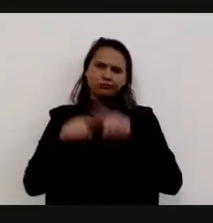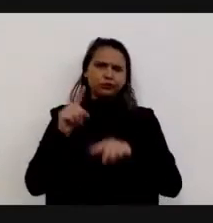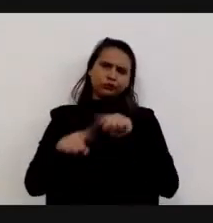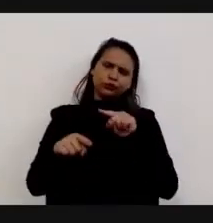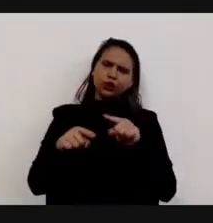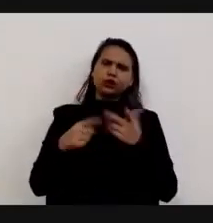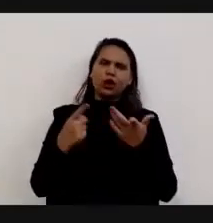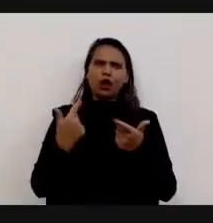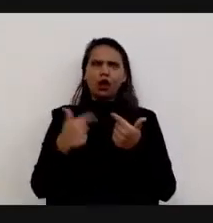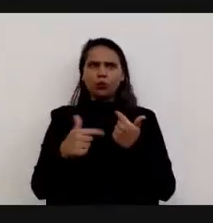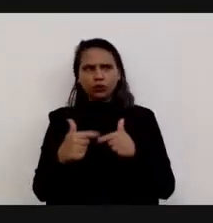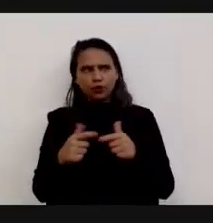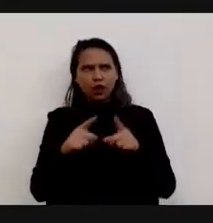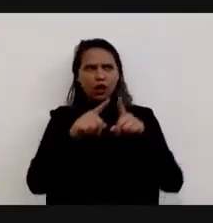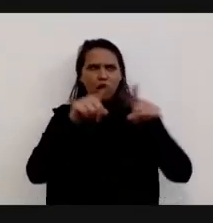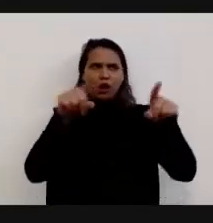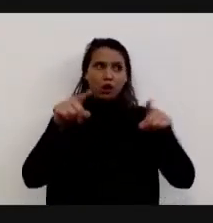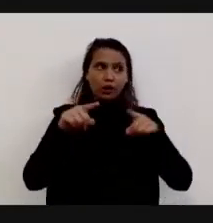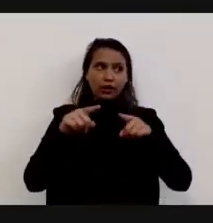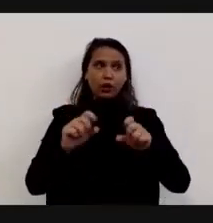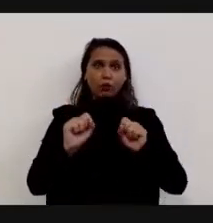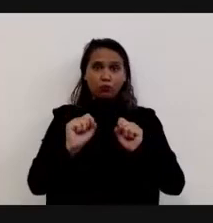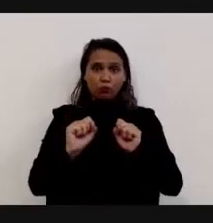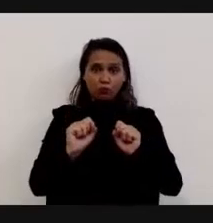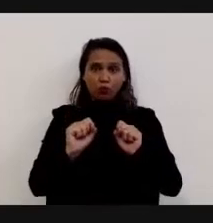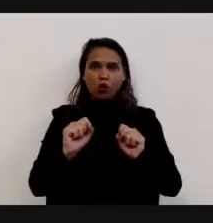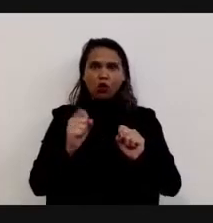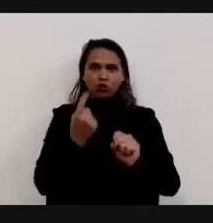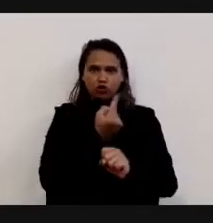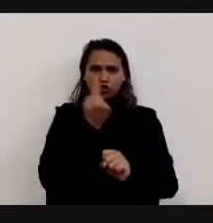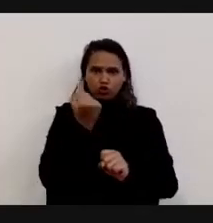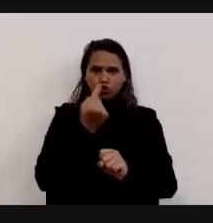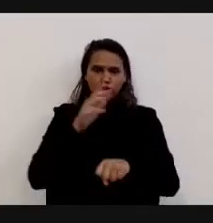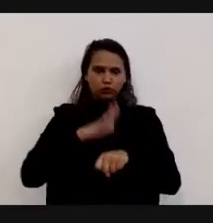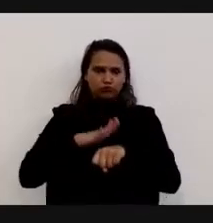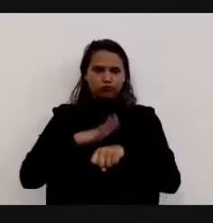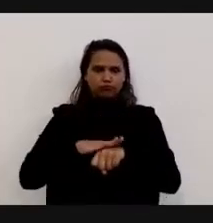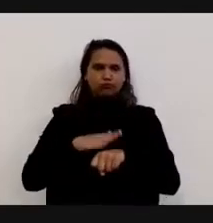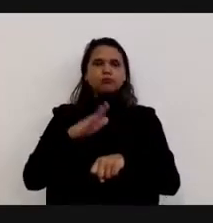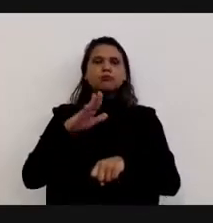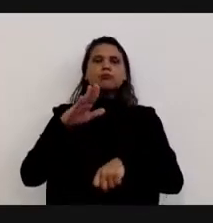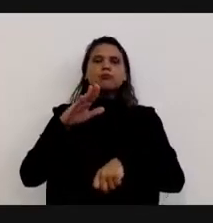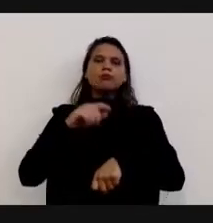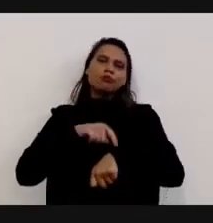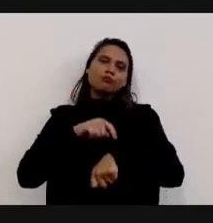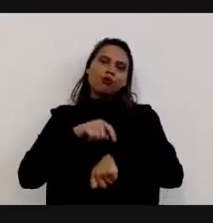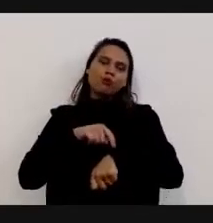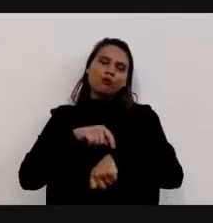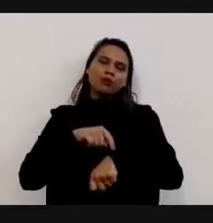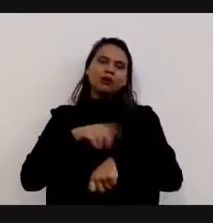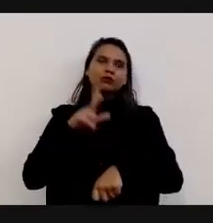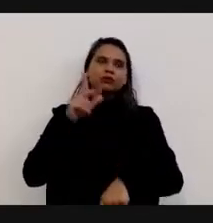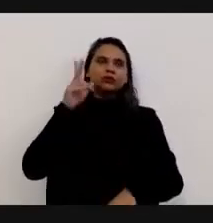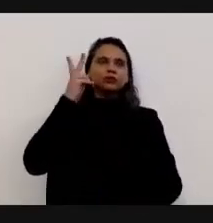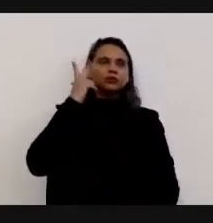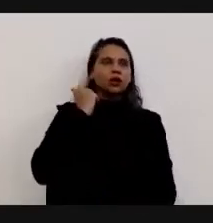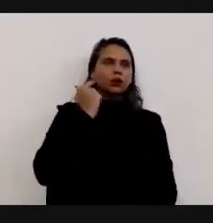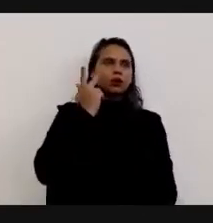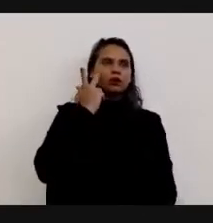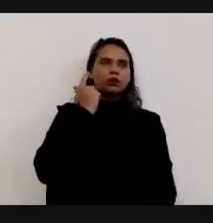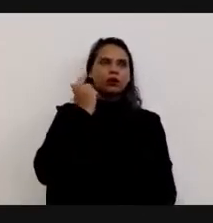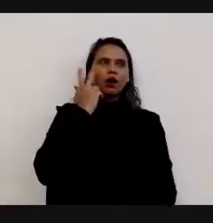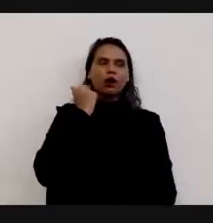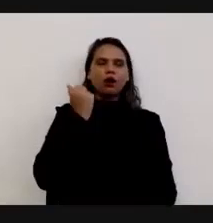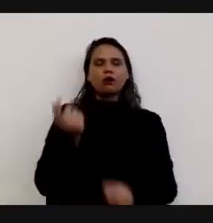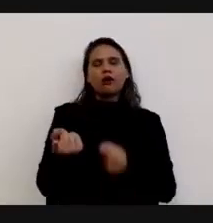trabalhar, né? Até locais assim, onde a pessoa pode se isolar um pouco e pode ter momentos de maior tranquilidade,